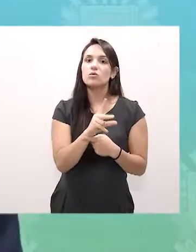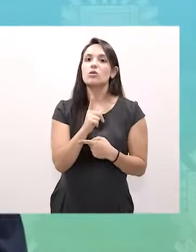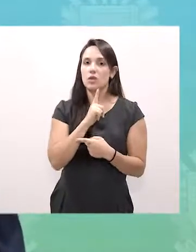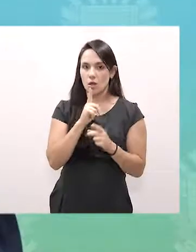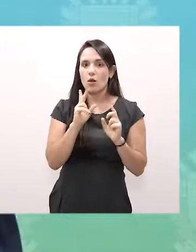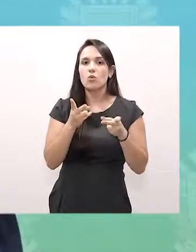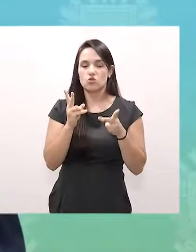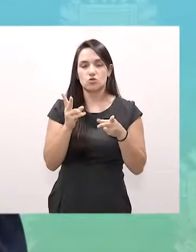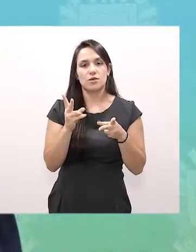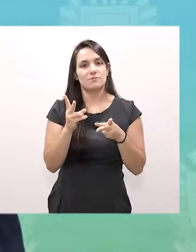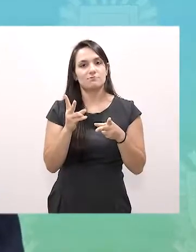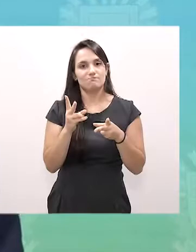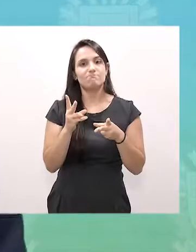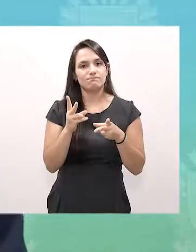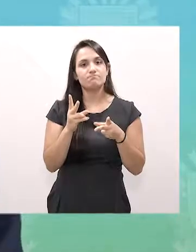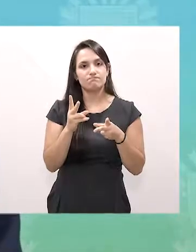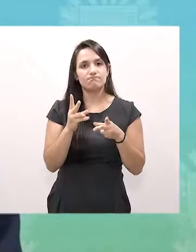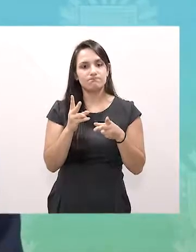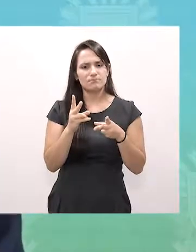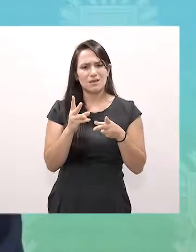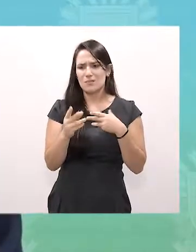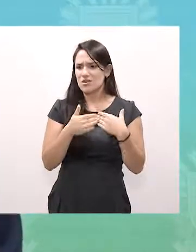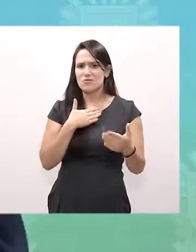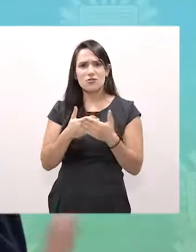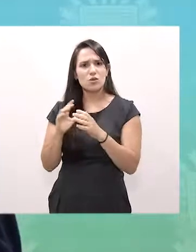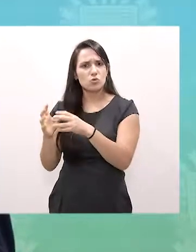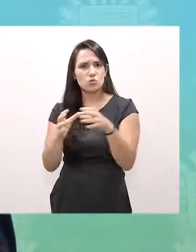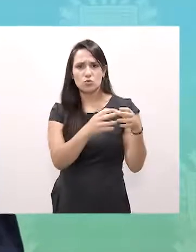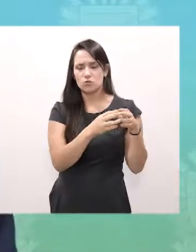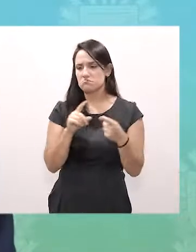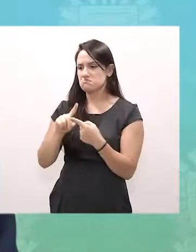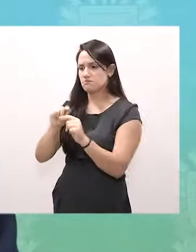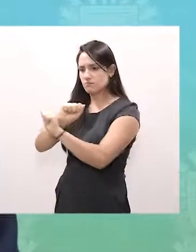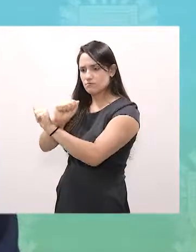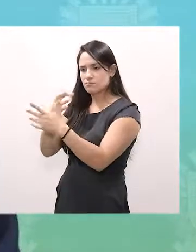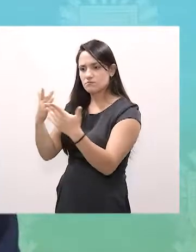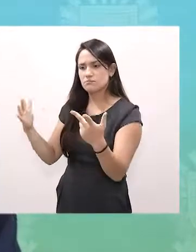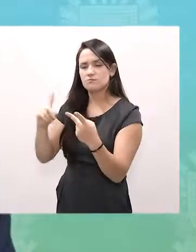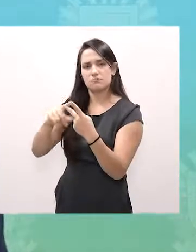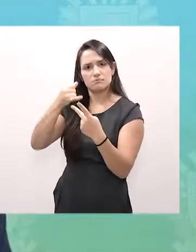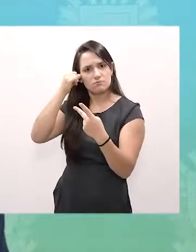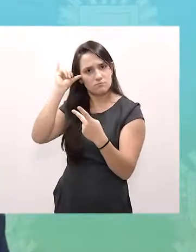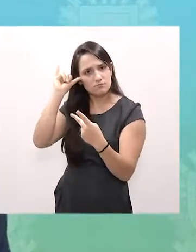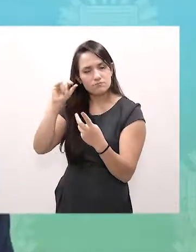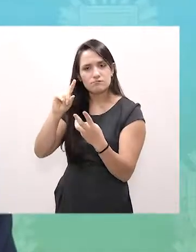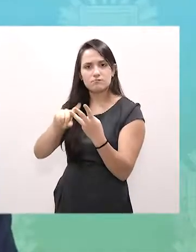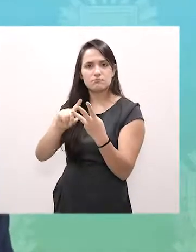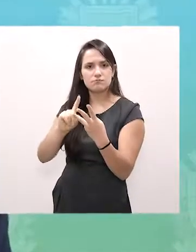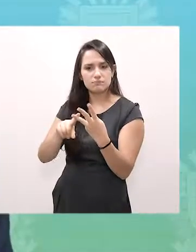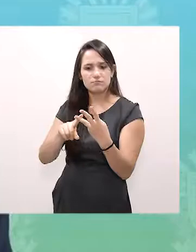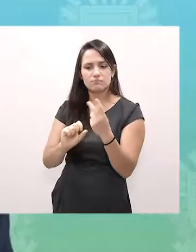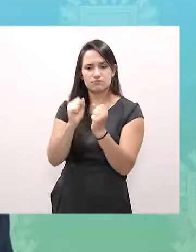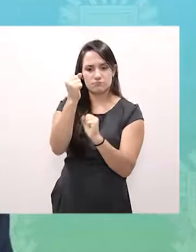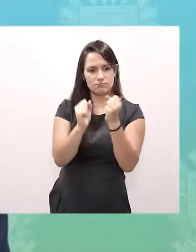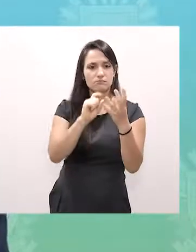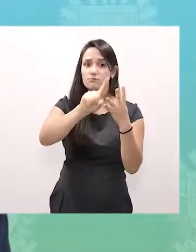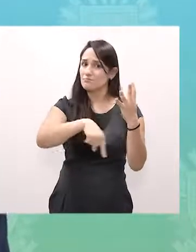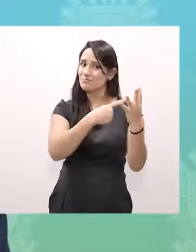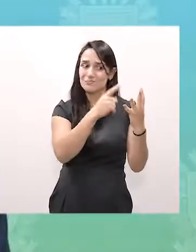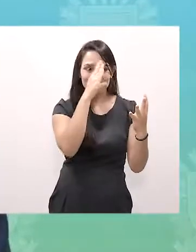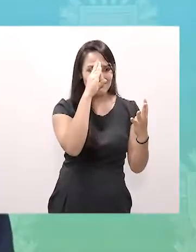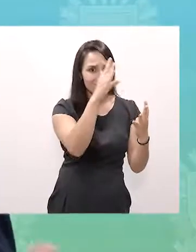sustentabilidade das nossas águas para os diversos setores, a agricultura, a pecuária,